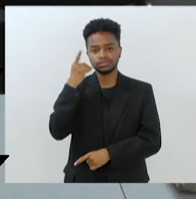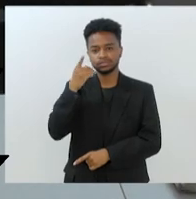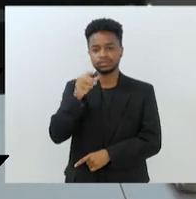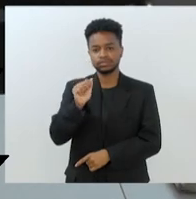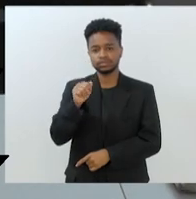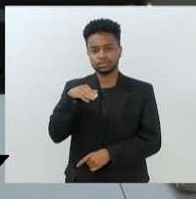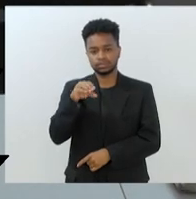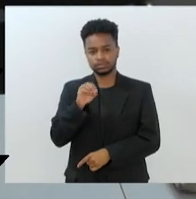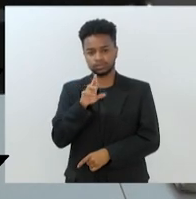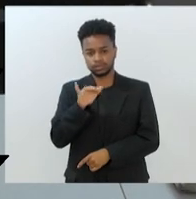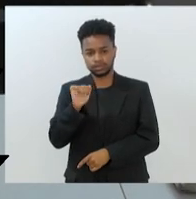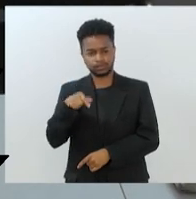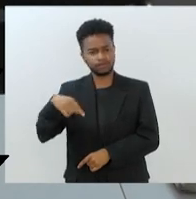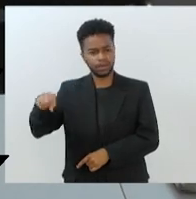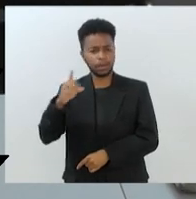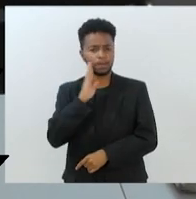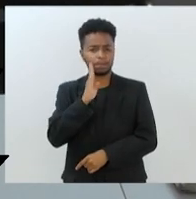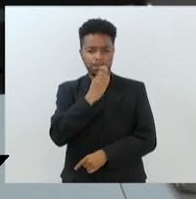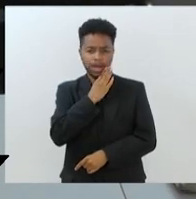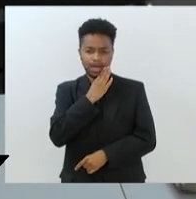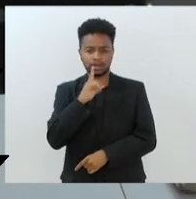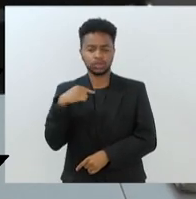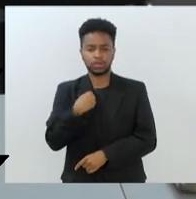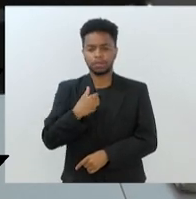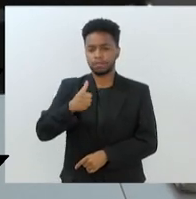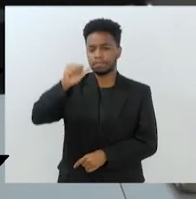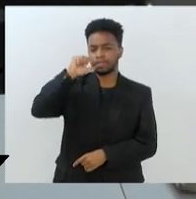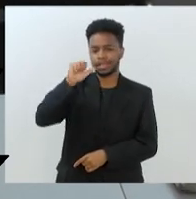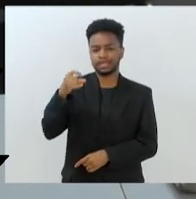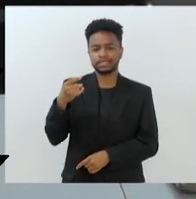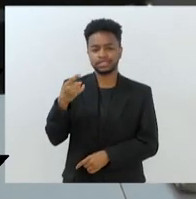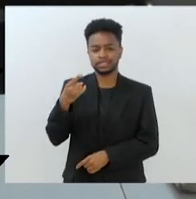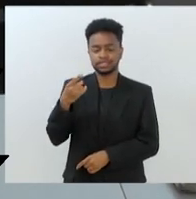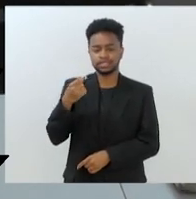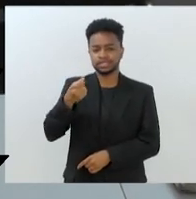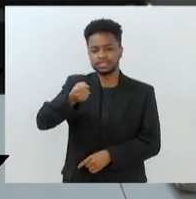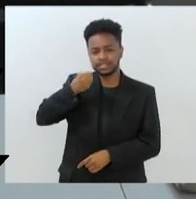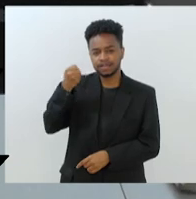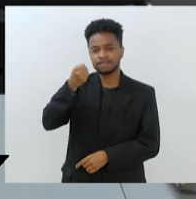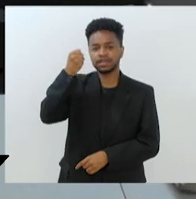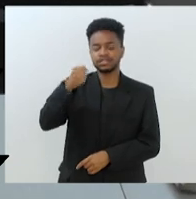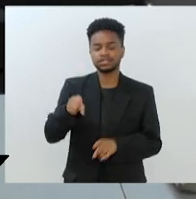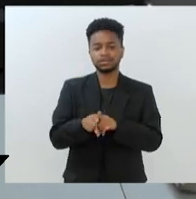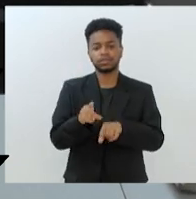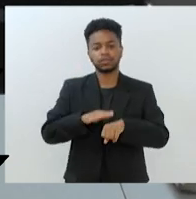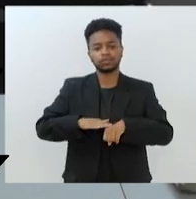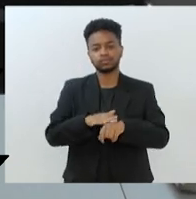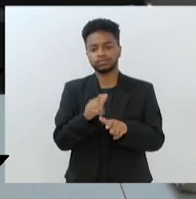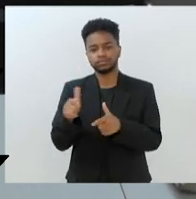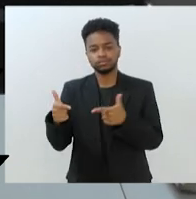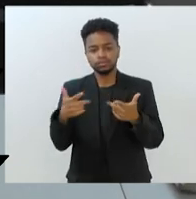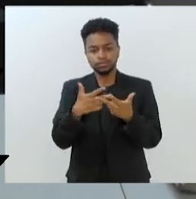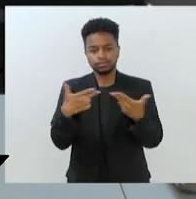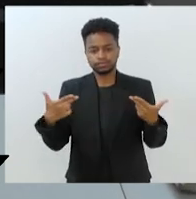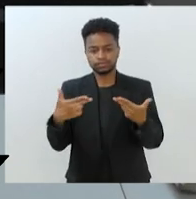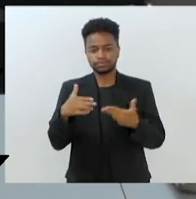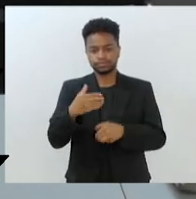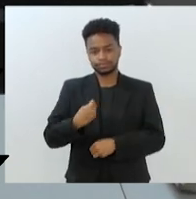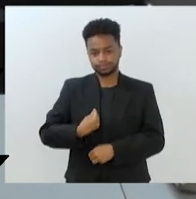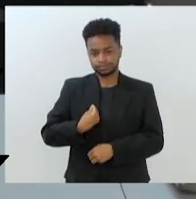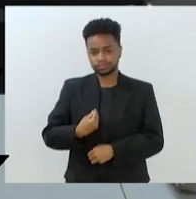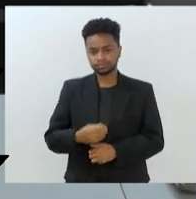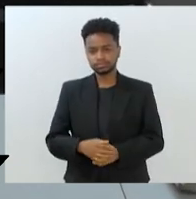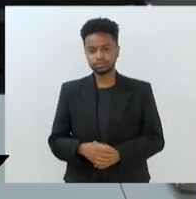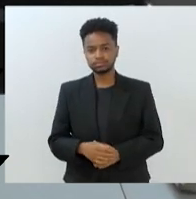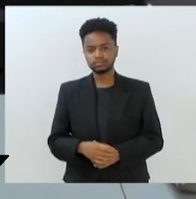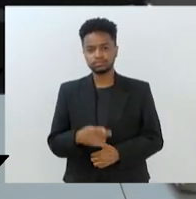num botequim, para a gente tomar a cerveja de garrafa e falar sobre outras coisas da vida. Né? Falar